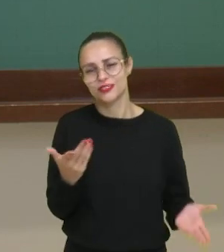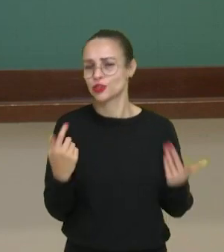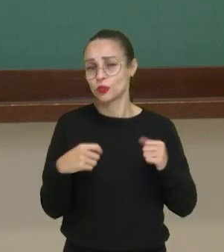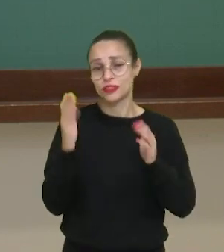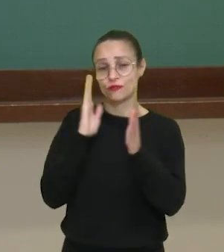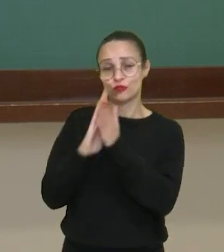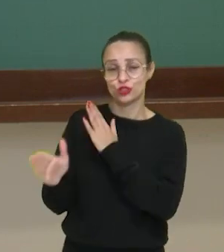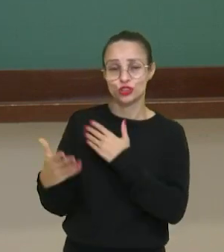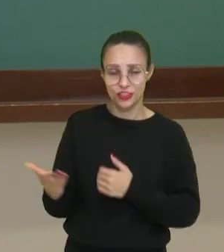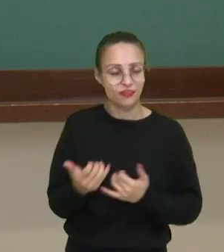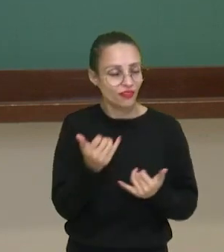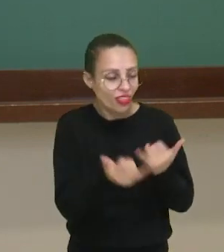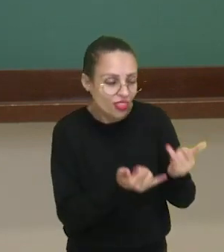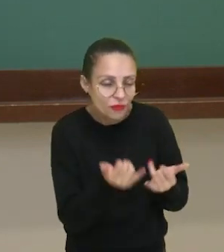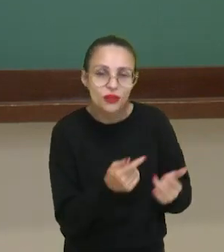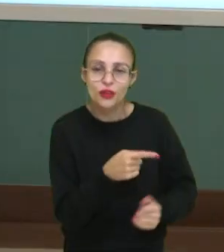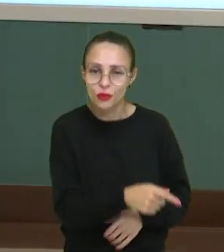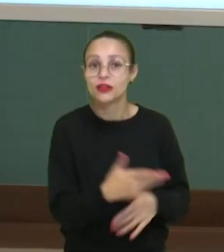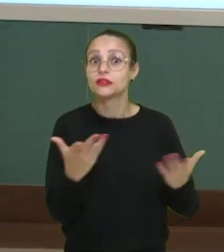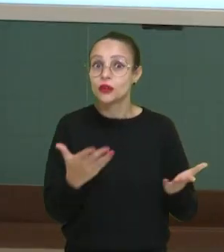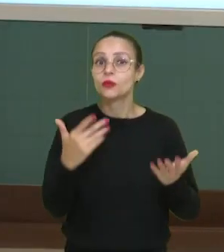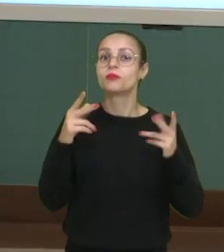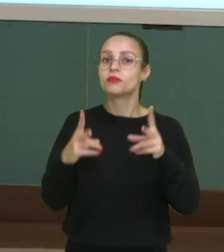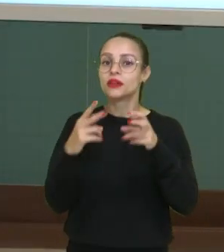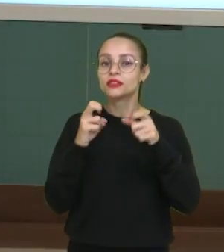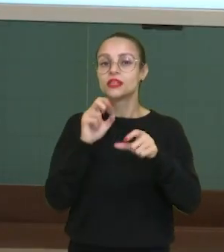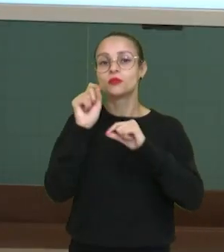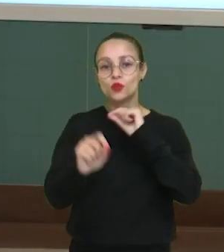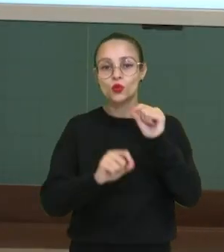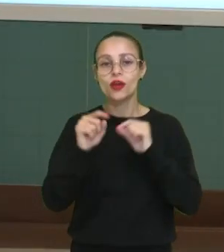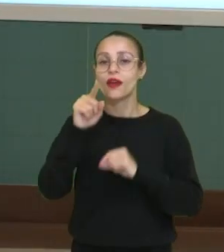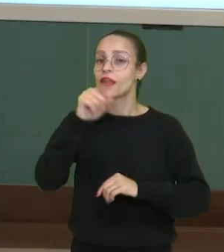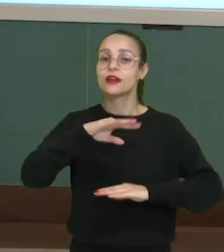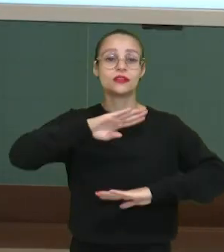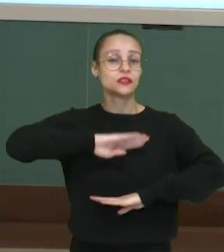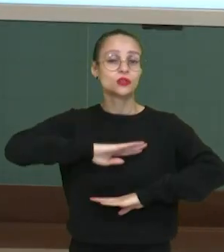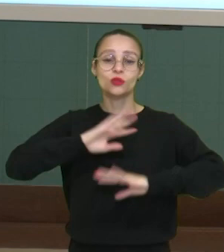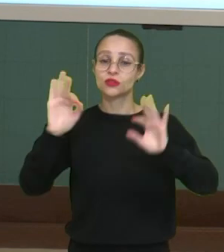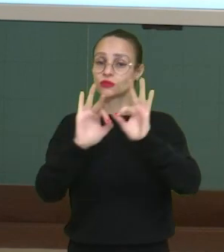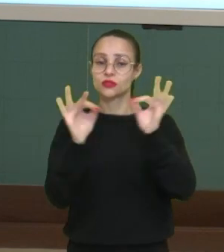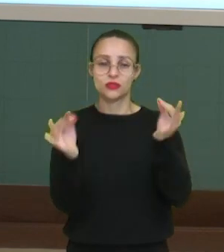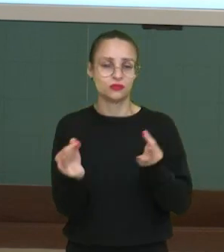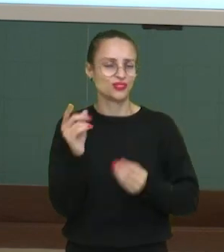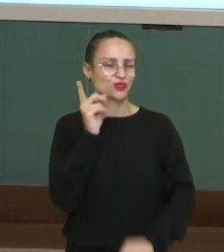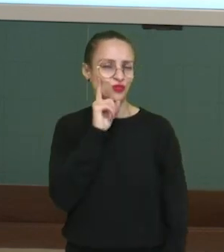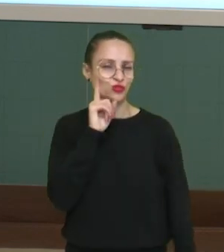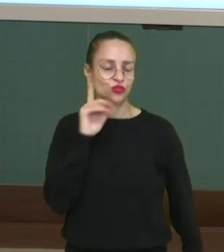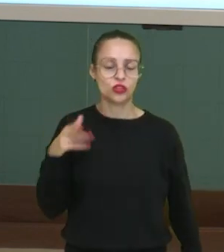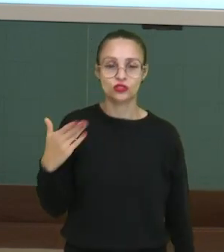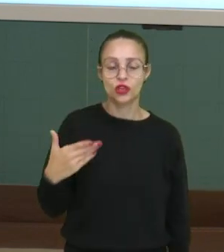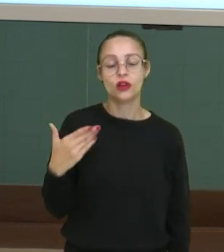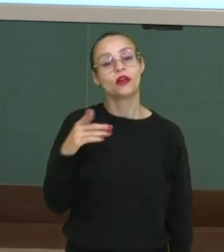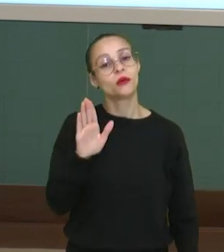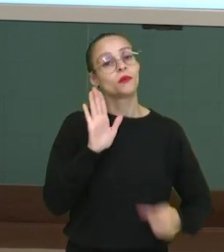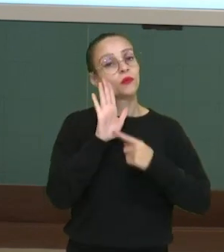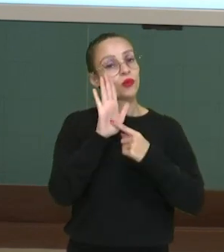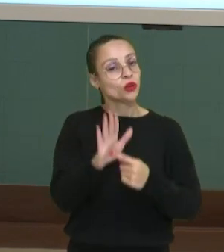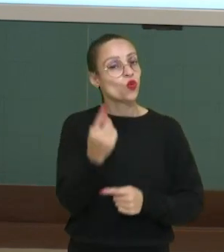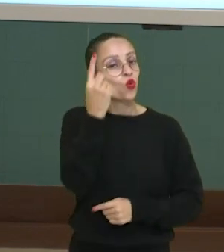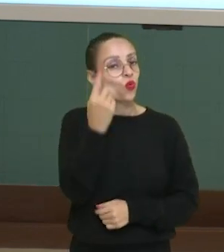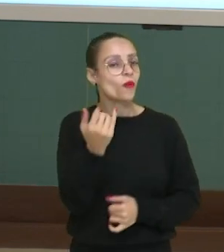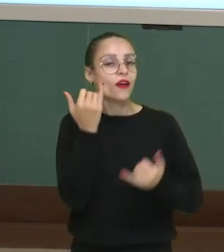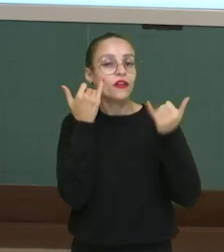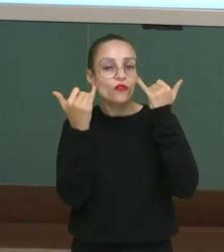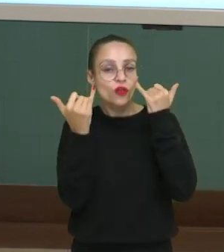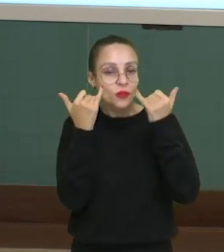fugir, você vai até brincar com ele. Então percebam que essa é uma situação muito simples do cotidiano, onde eu mostrei uma